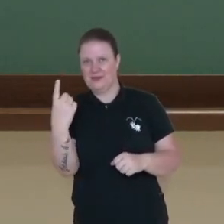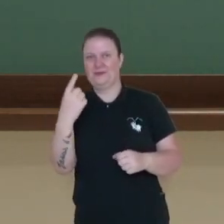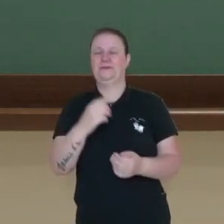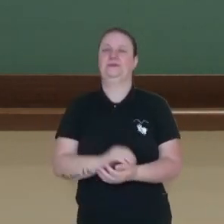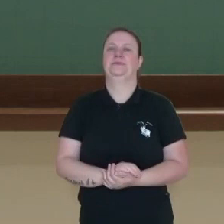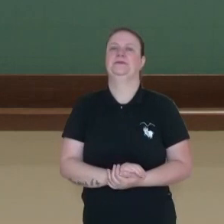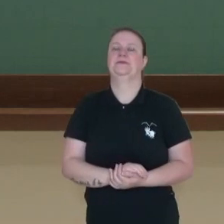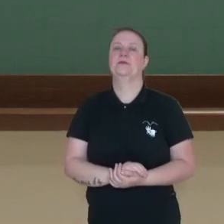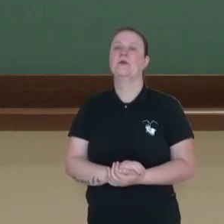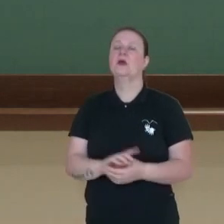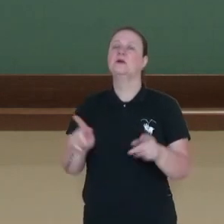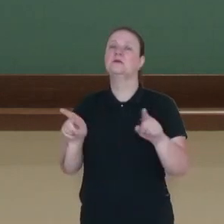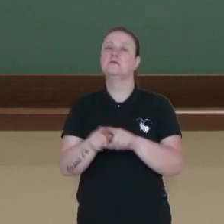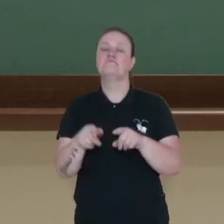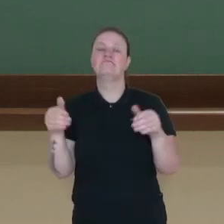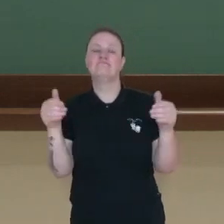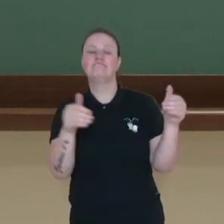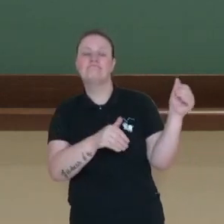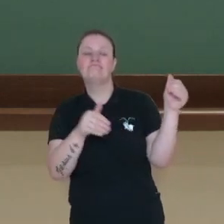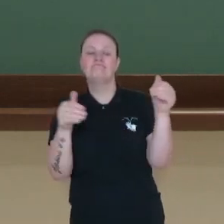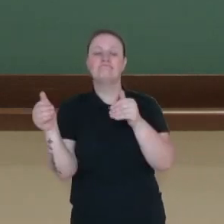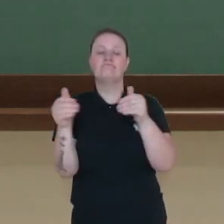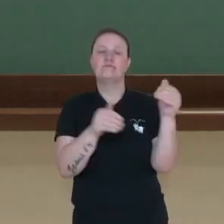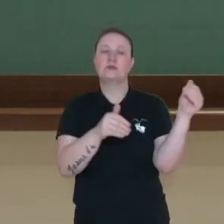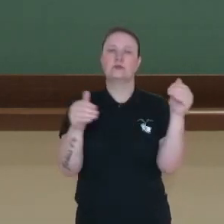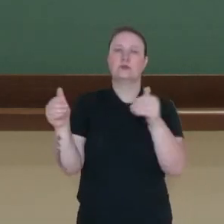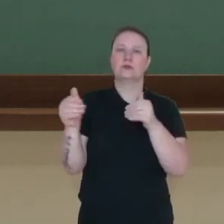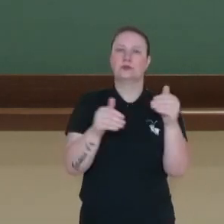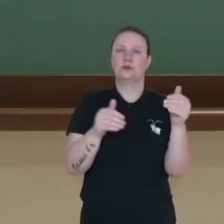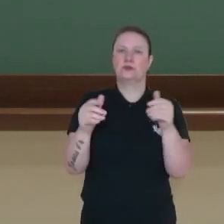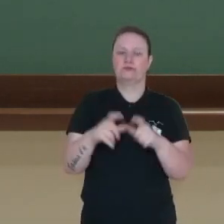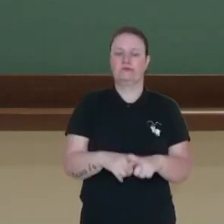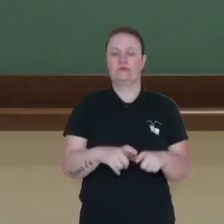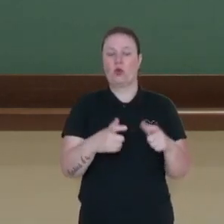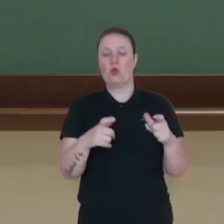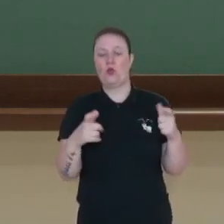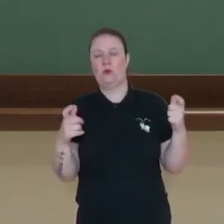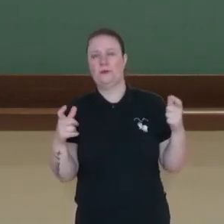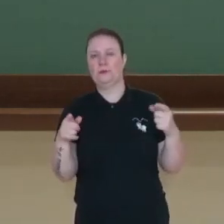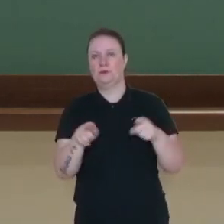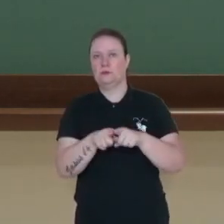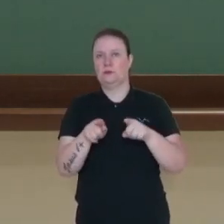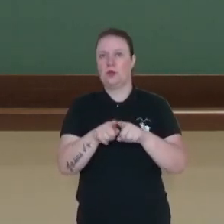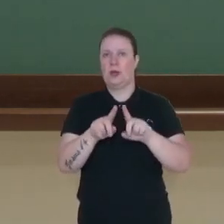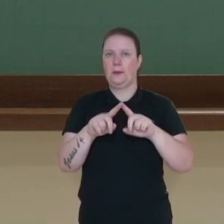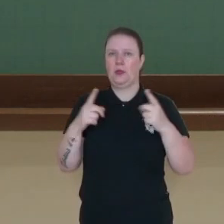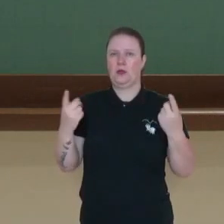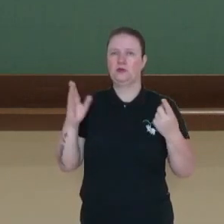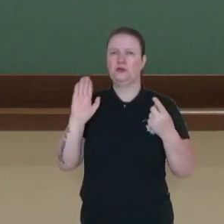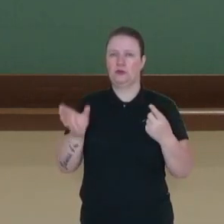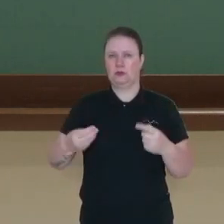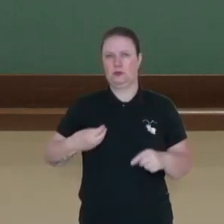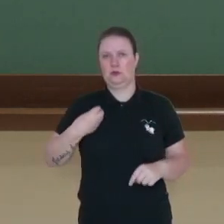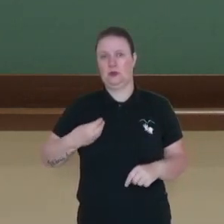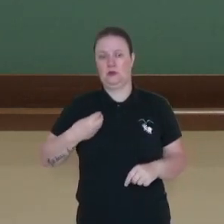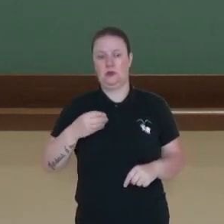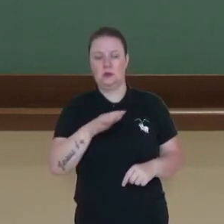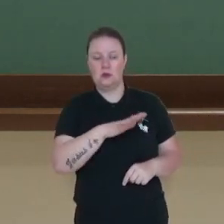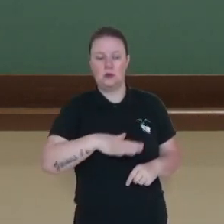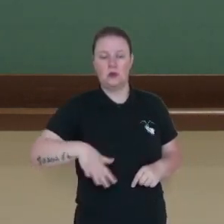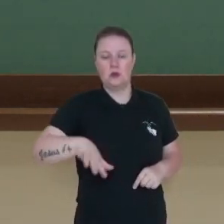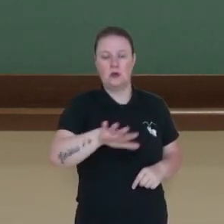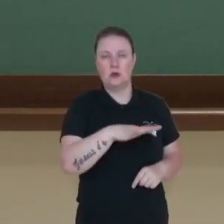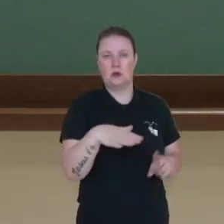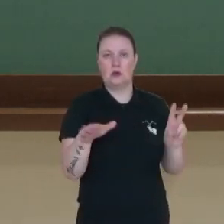nosso território, vai colonizando o nosso território, porém já havia a presença dos povos originários,